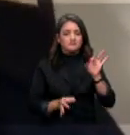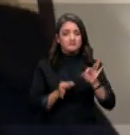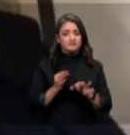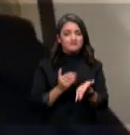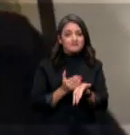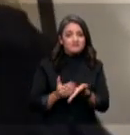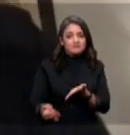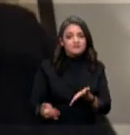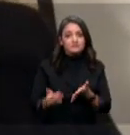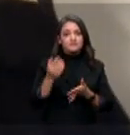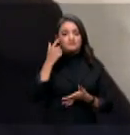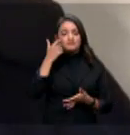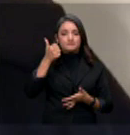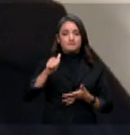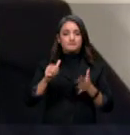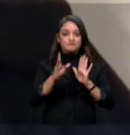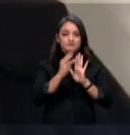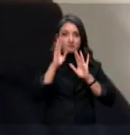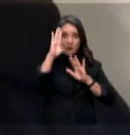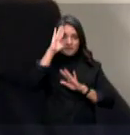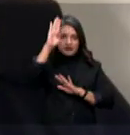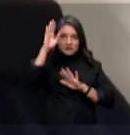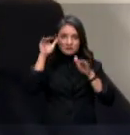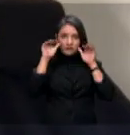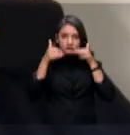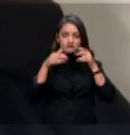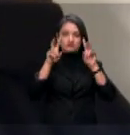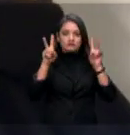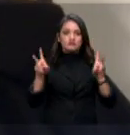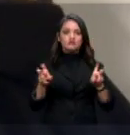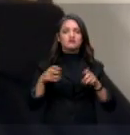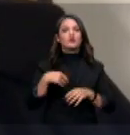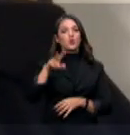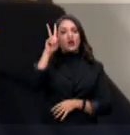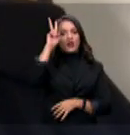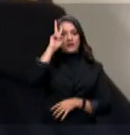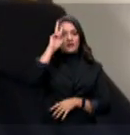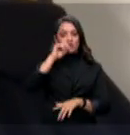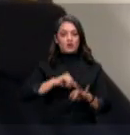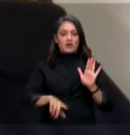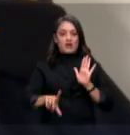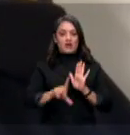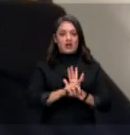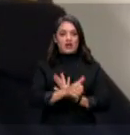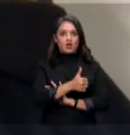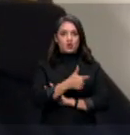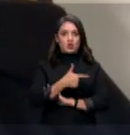mérito, rememorando basicamente que antes da edição da Lei